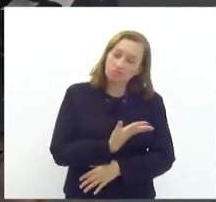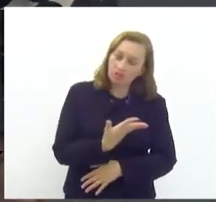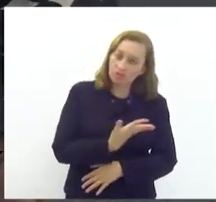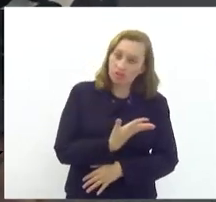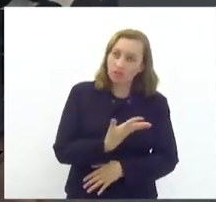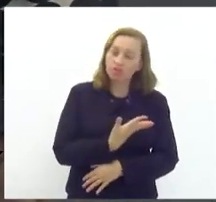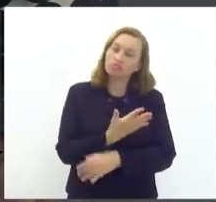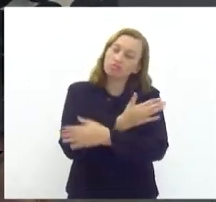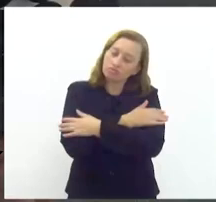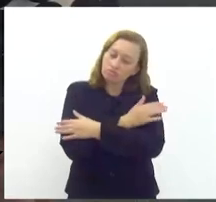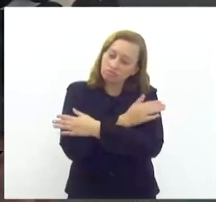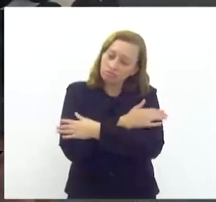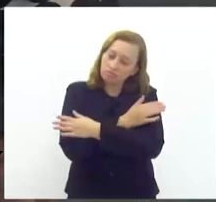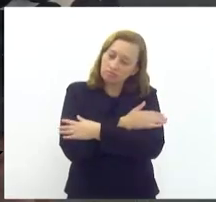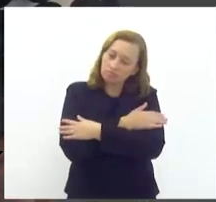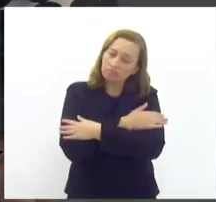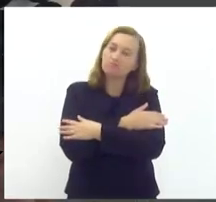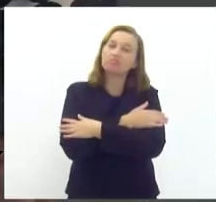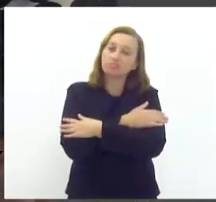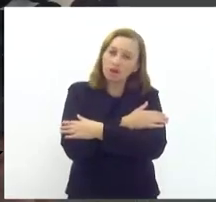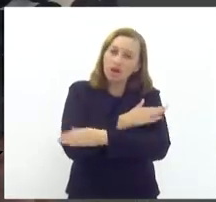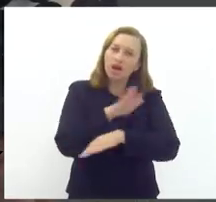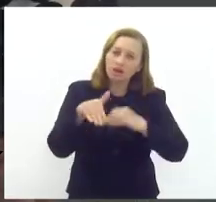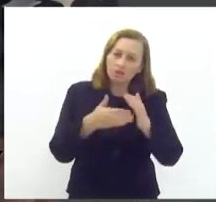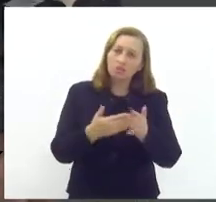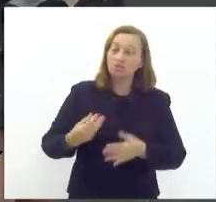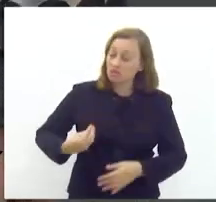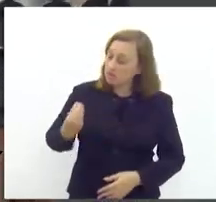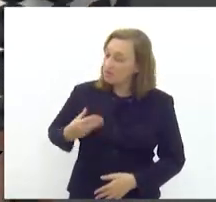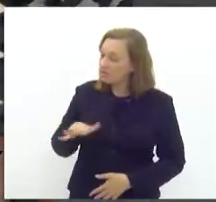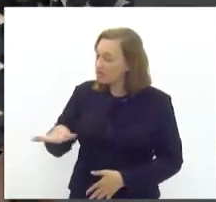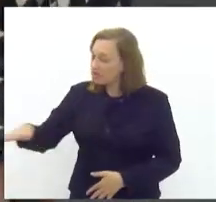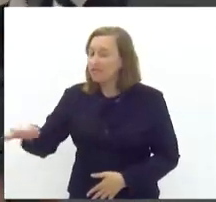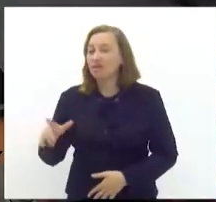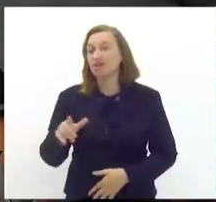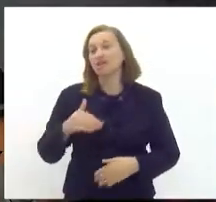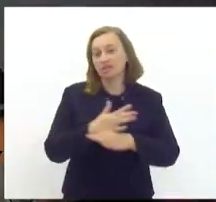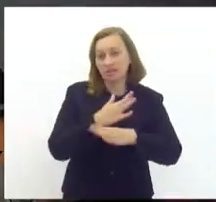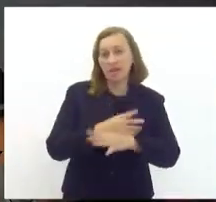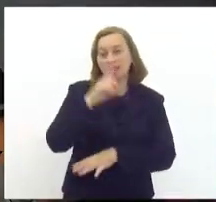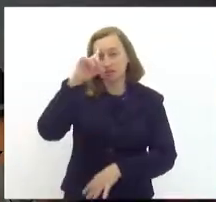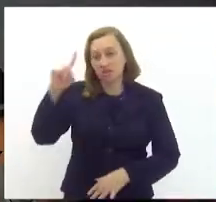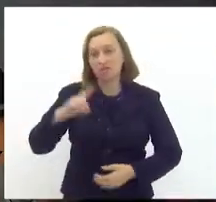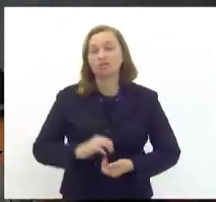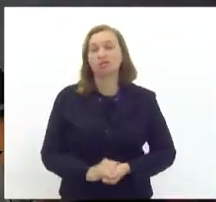e meu abraço aqueles é aquelas que vivem na Cidade de Deus obrigada presidente